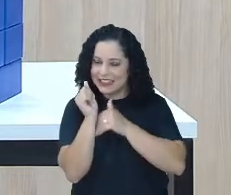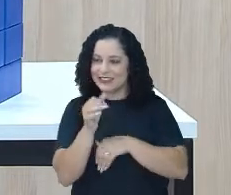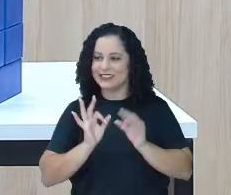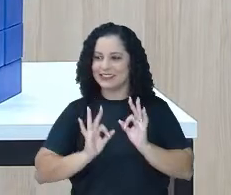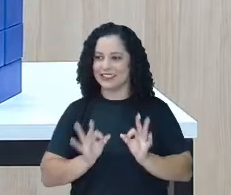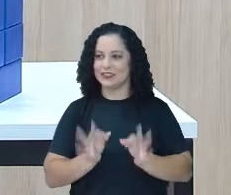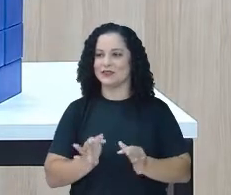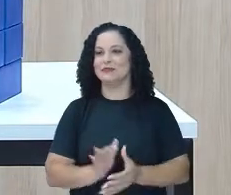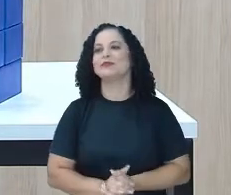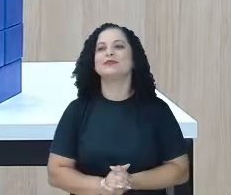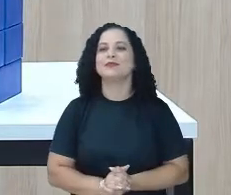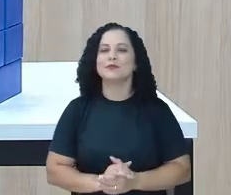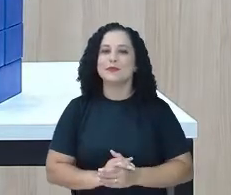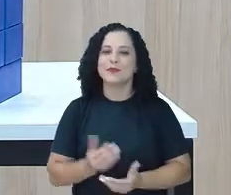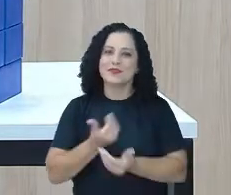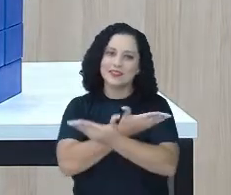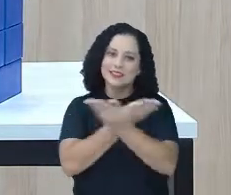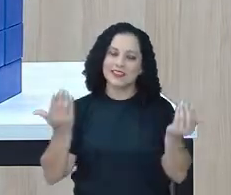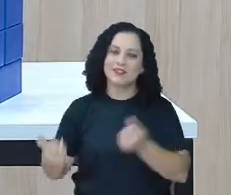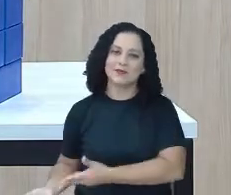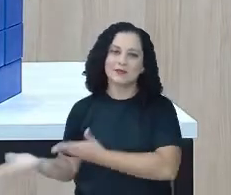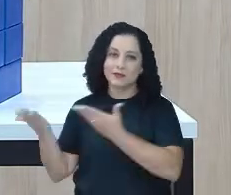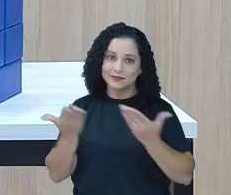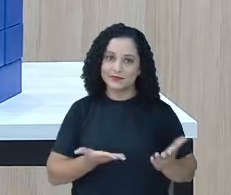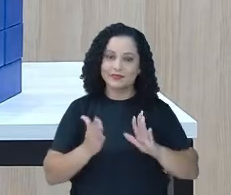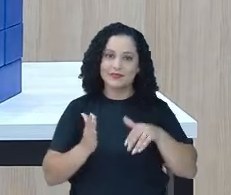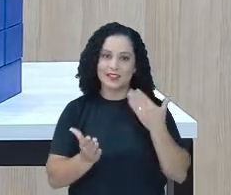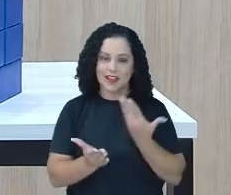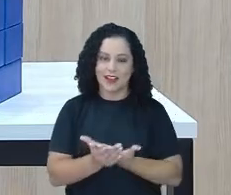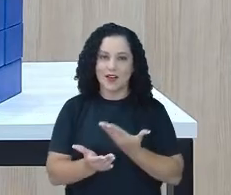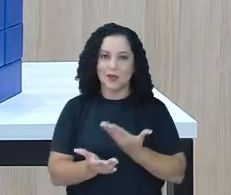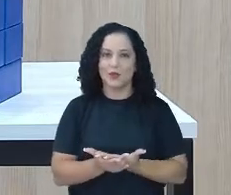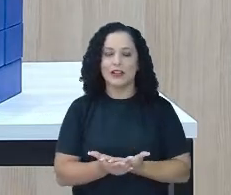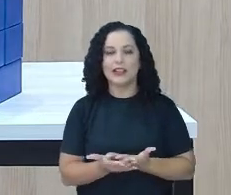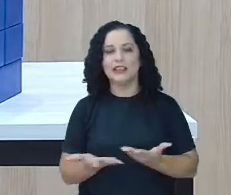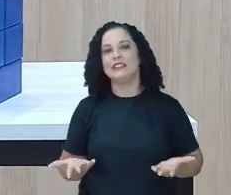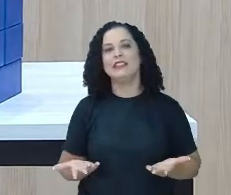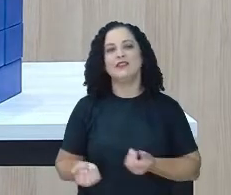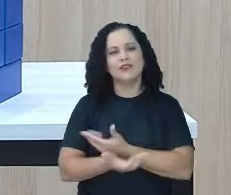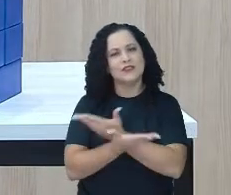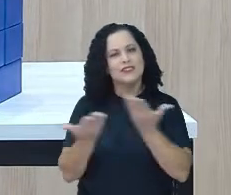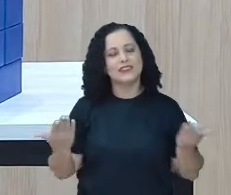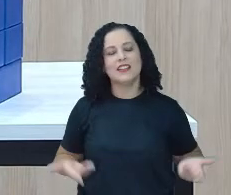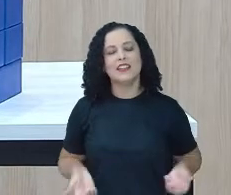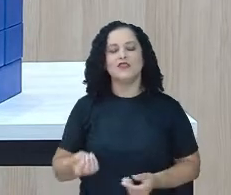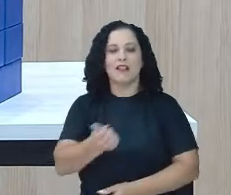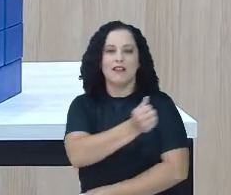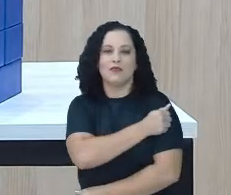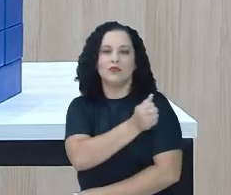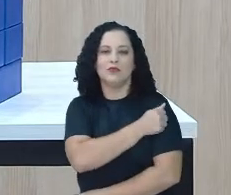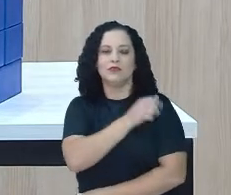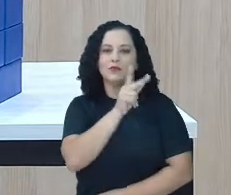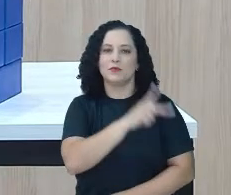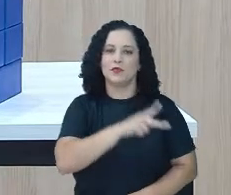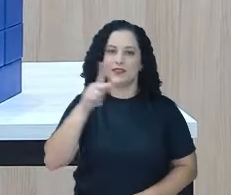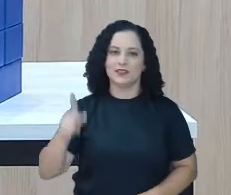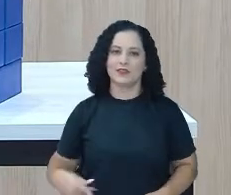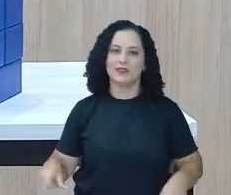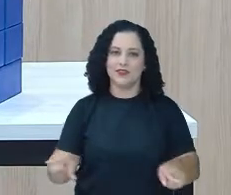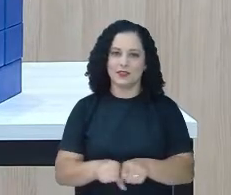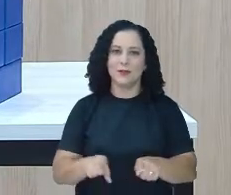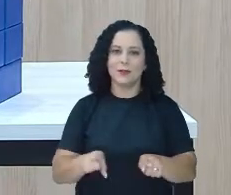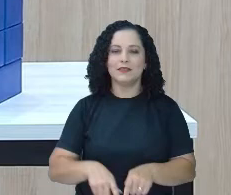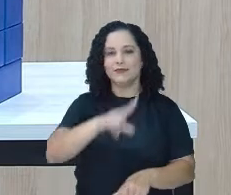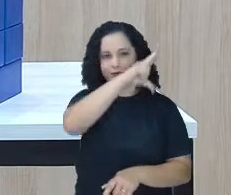certo, gente? Sejam bem-vindos e bem-vindas mais uma vez à nossa aula, alunos e alunas, professores e professoras aqui da rede,